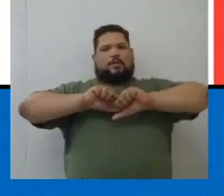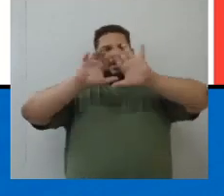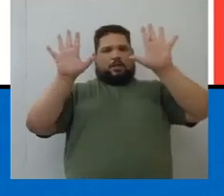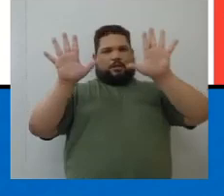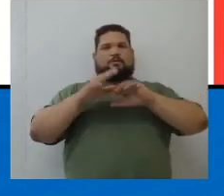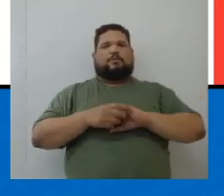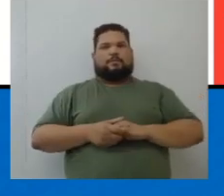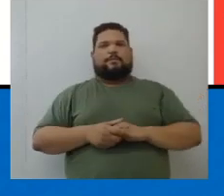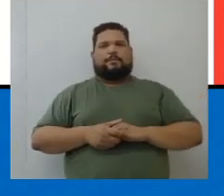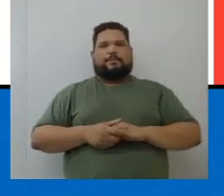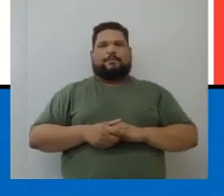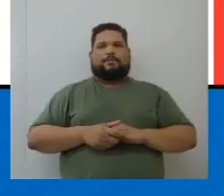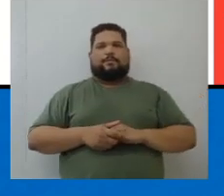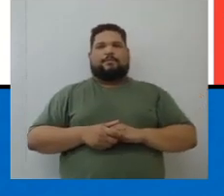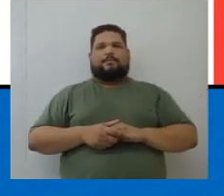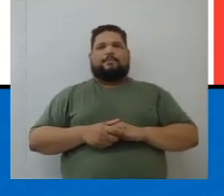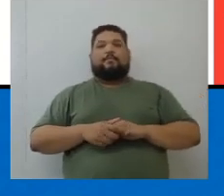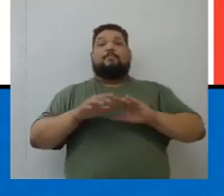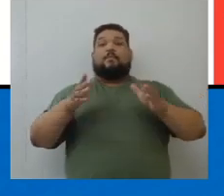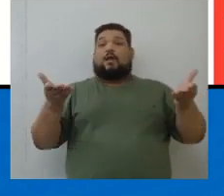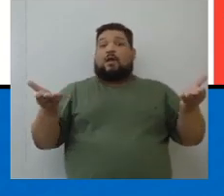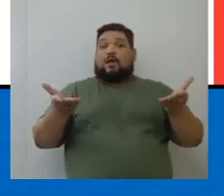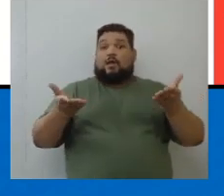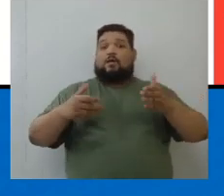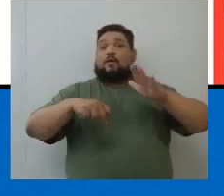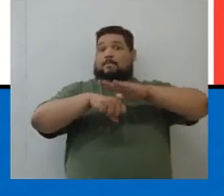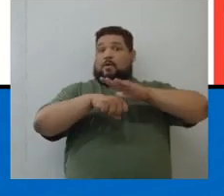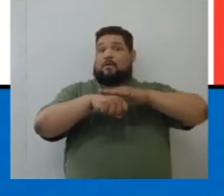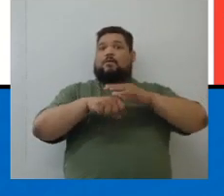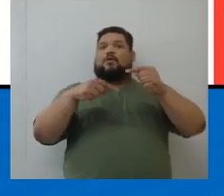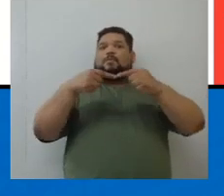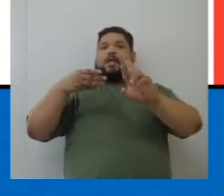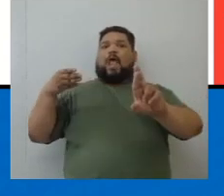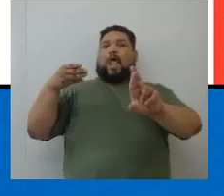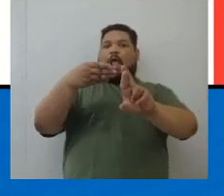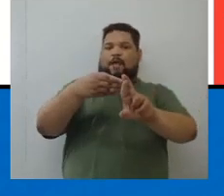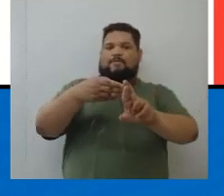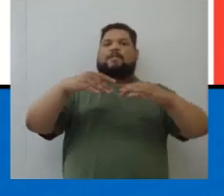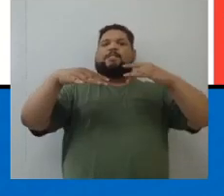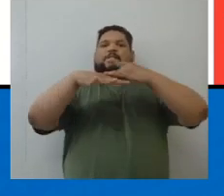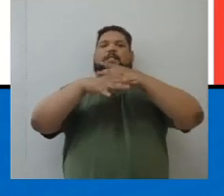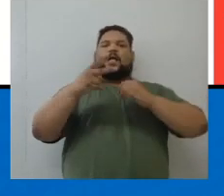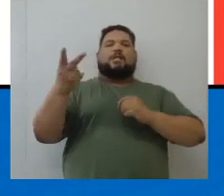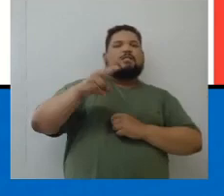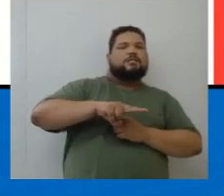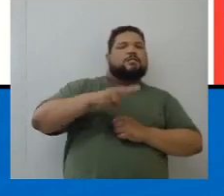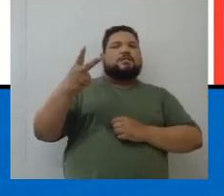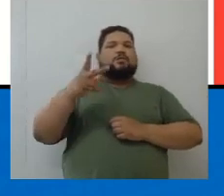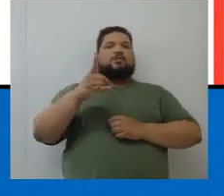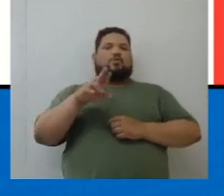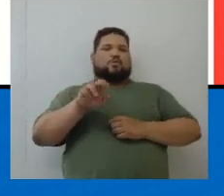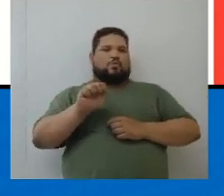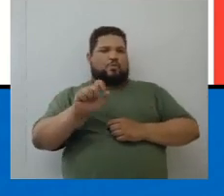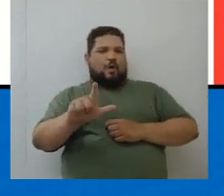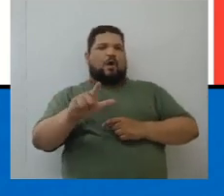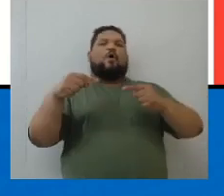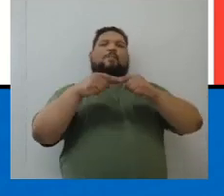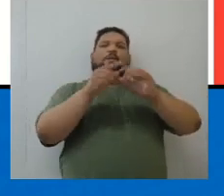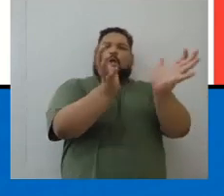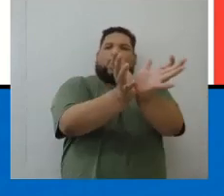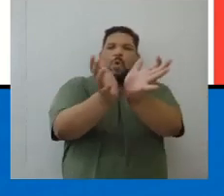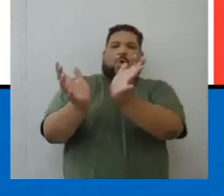contínua, tá? Então, no primeiro momento, a gente quer fazer essa referência dessa cidade dual, da cidade que atende a